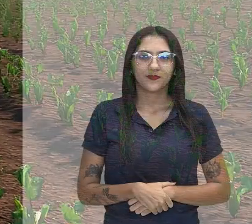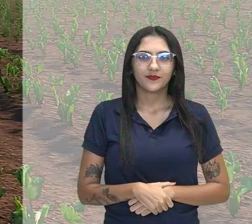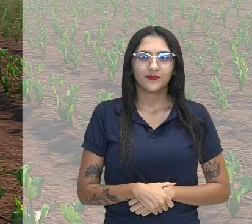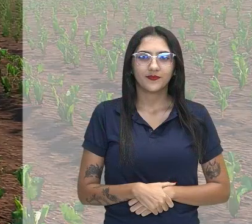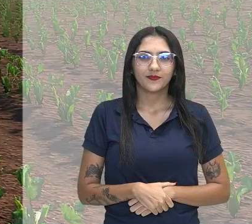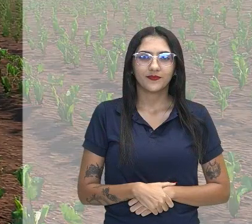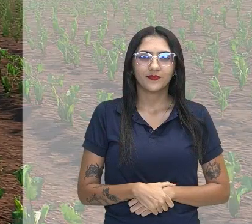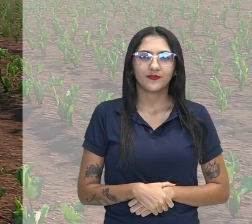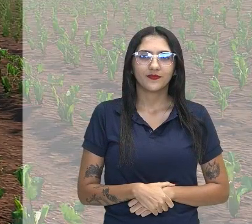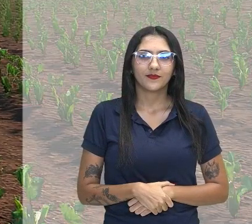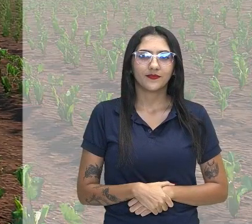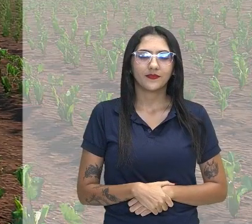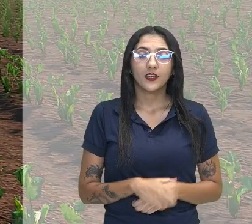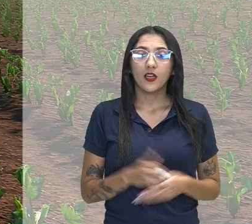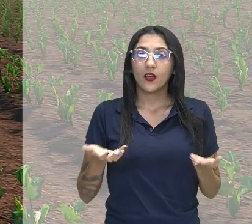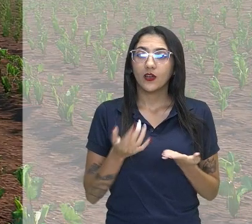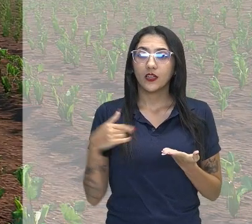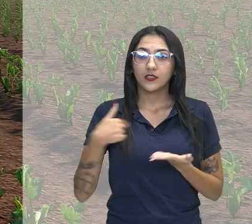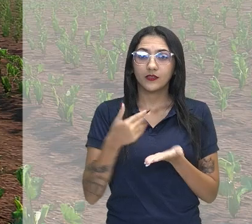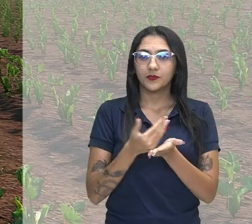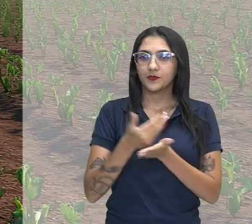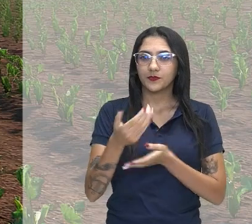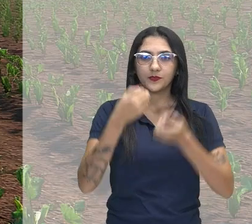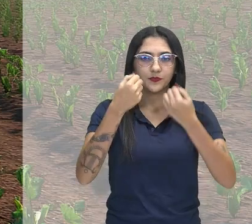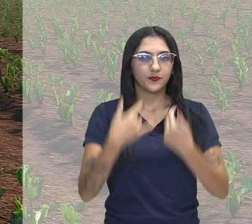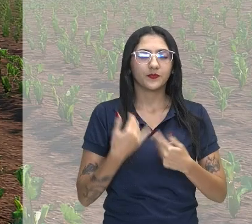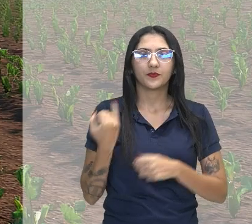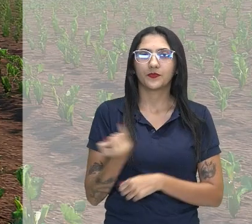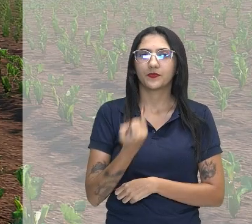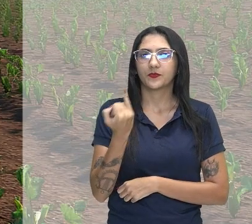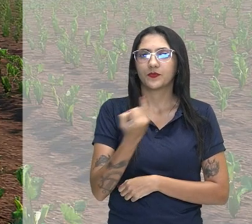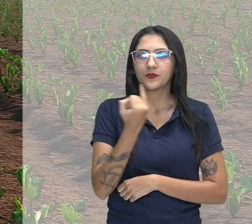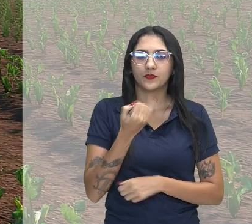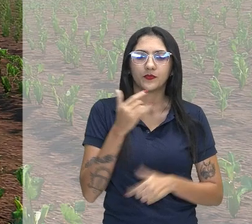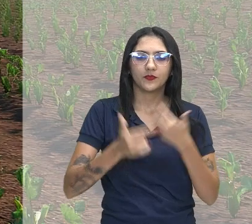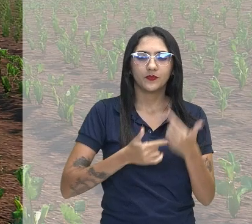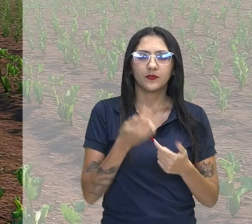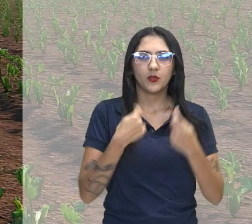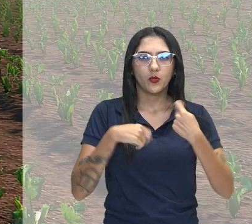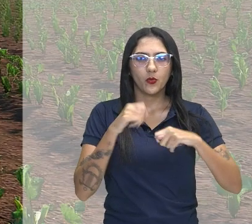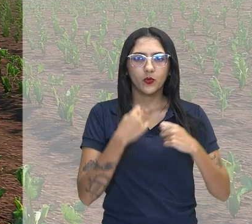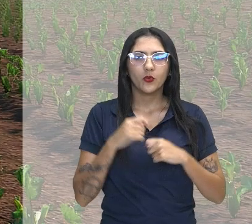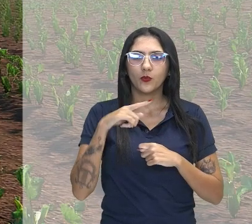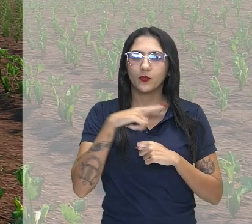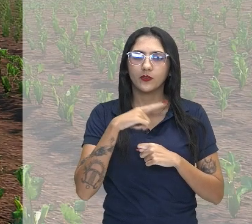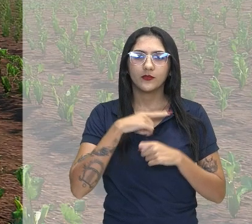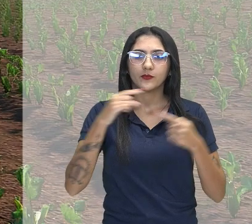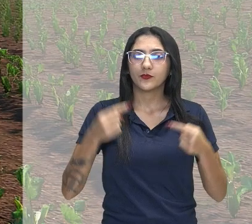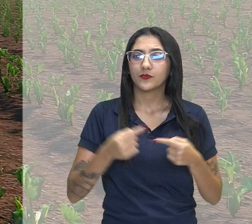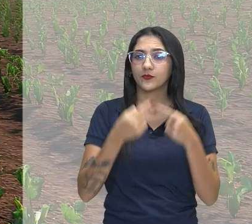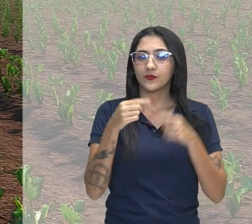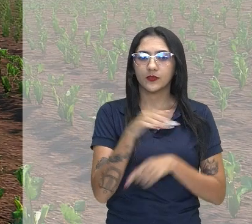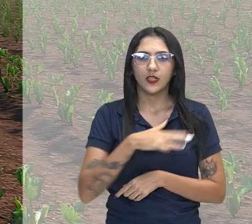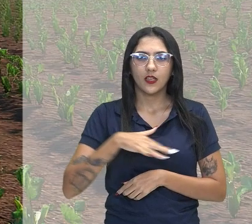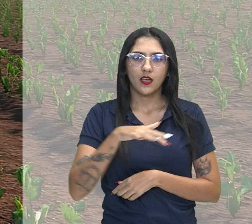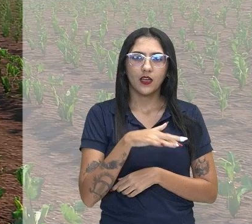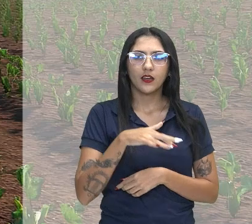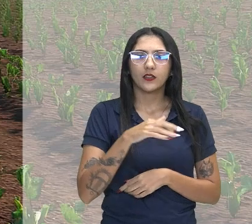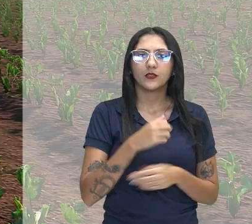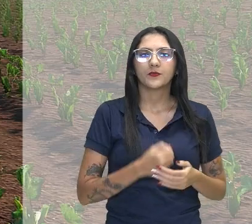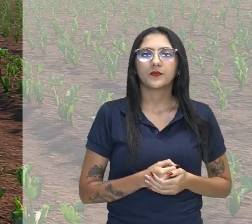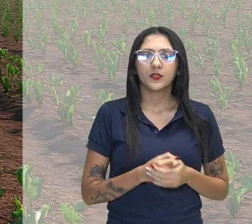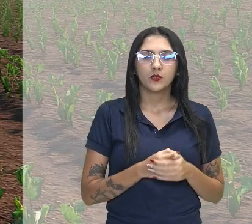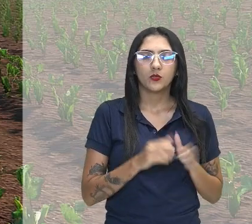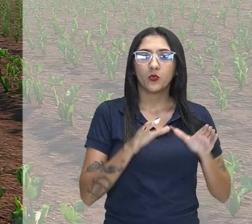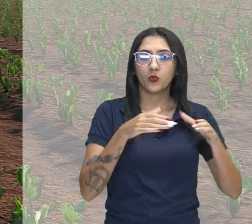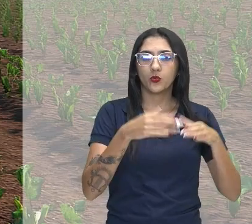Nós vamos estudar sobre uma importante atividade econômica que vai estar ligada ao setor primário,